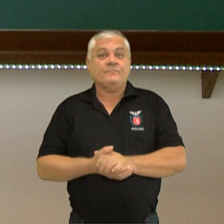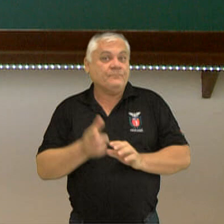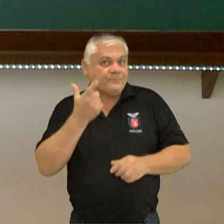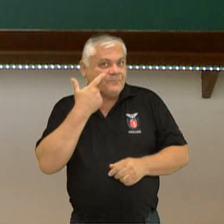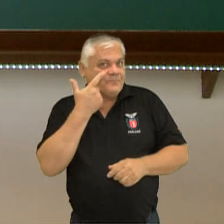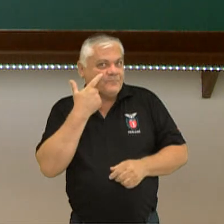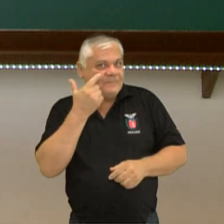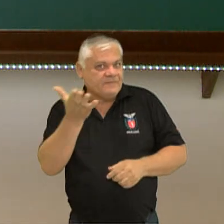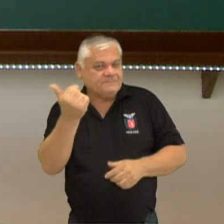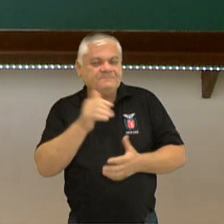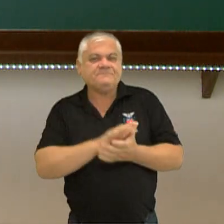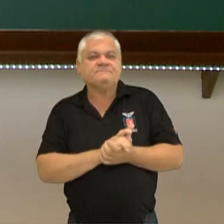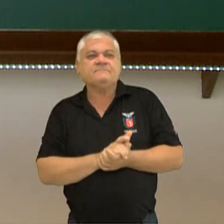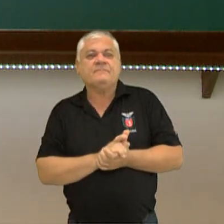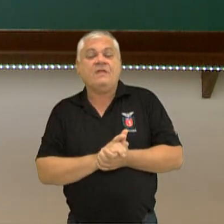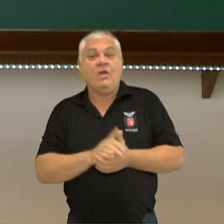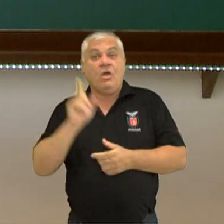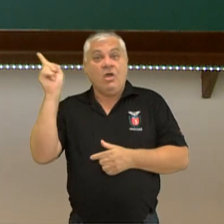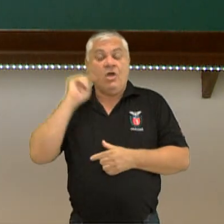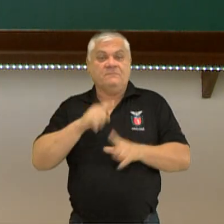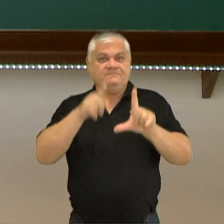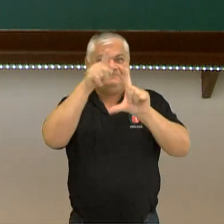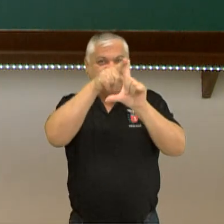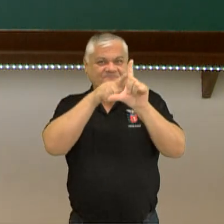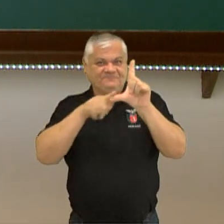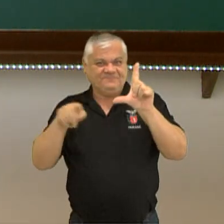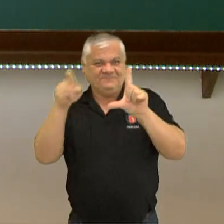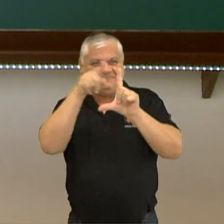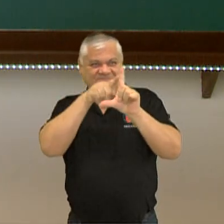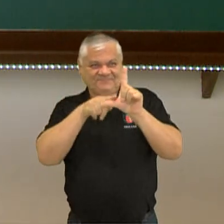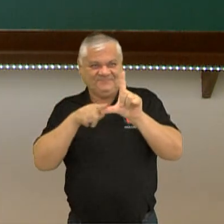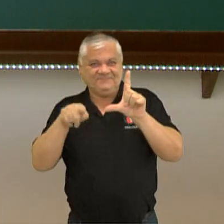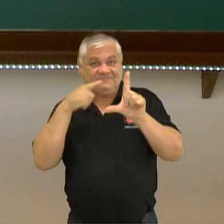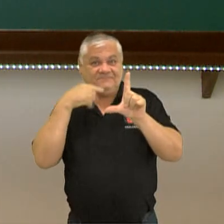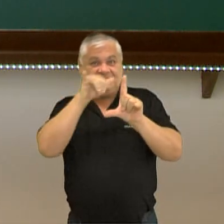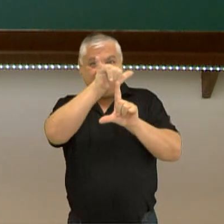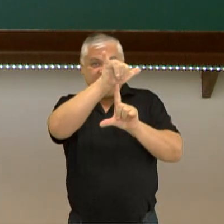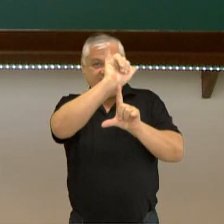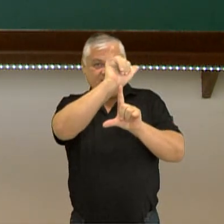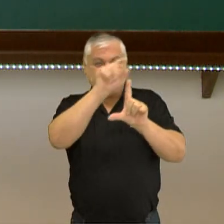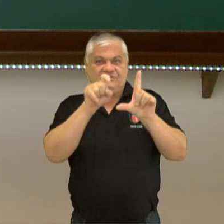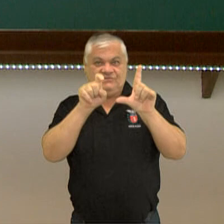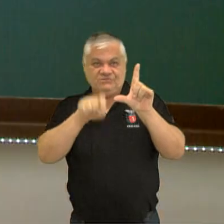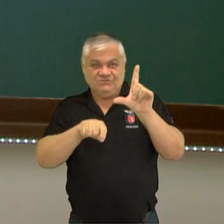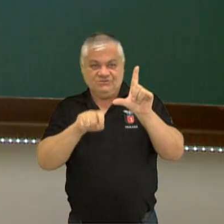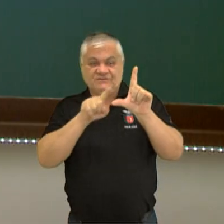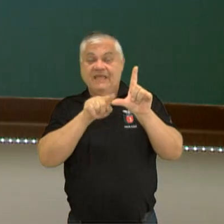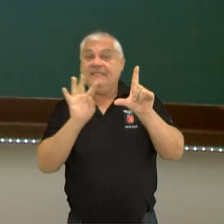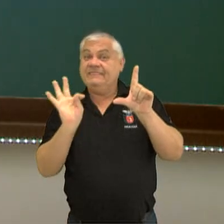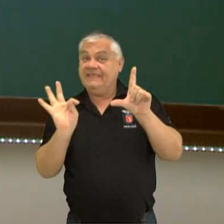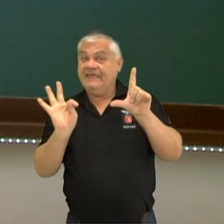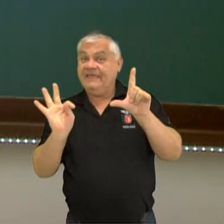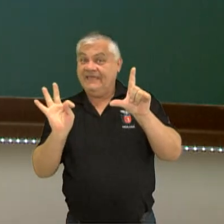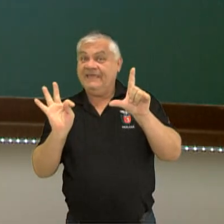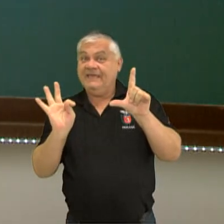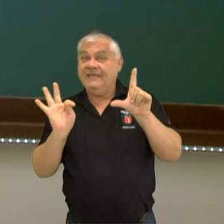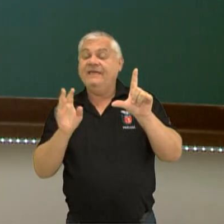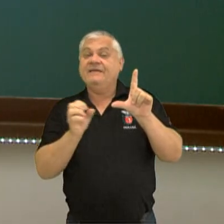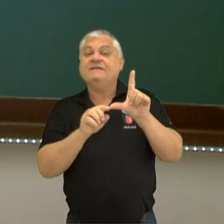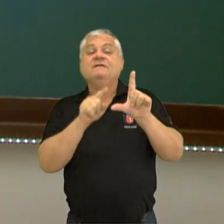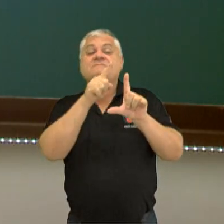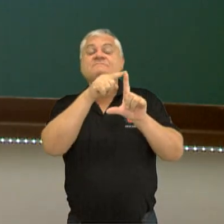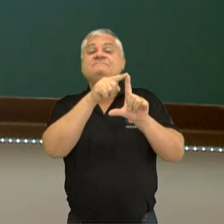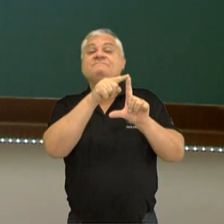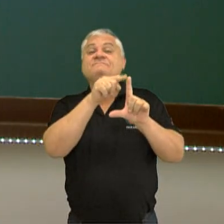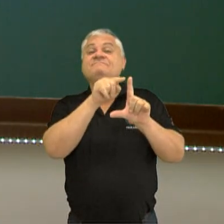Então vamos lá, pessoal. Já aqui trazendo o gráfico conforme eu tinha comentado com vocês. No eixo horizontal, o T, as medições.